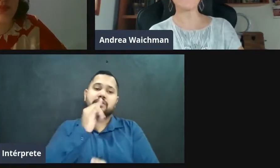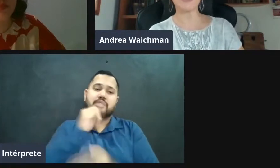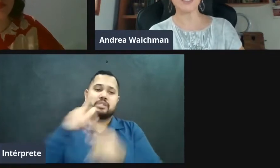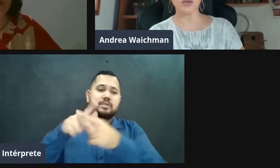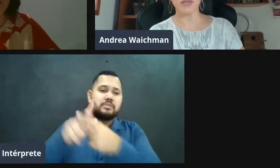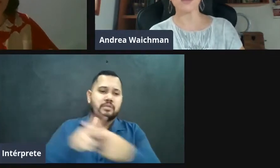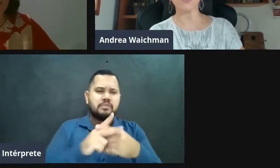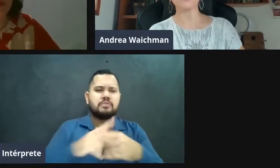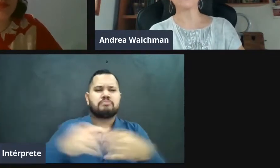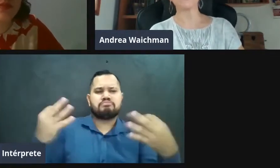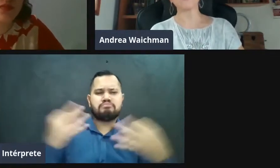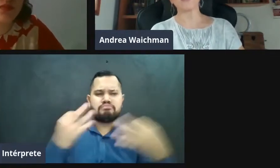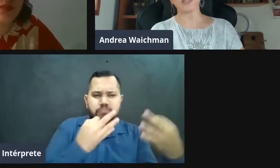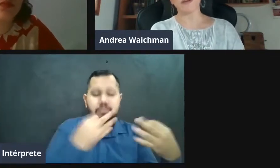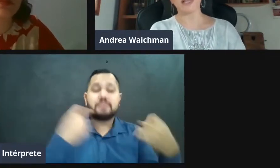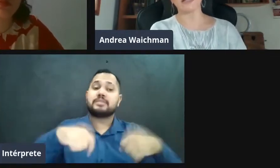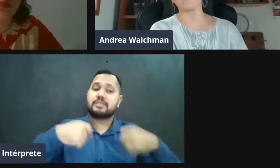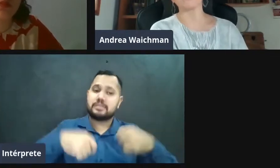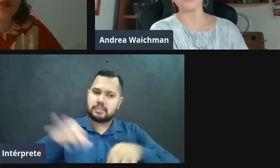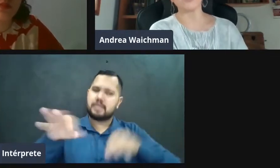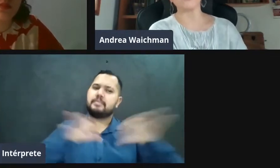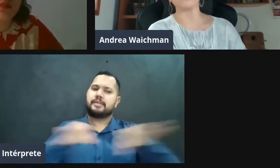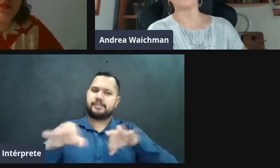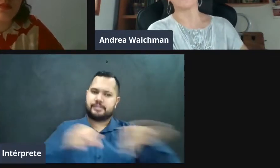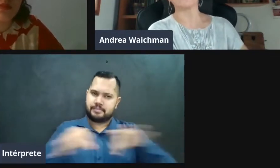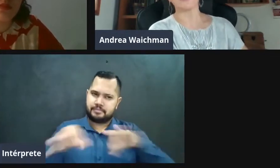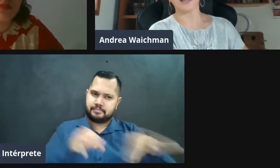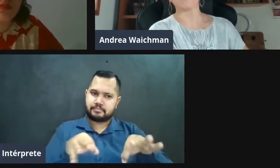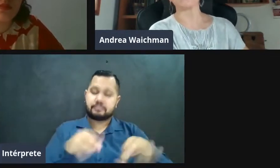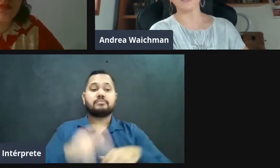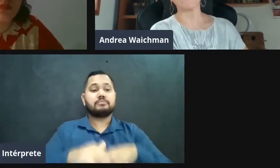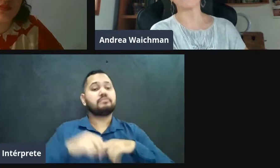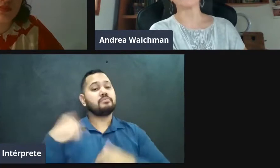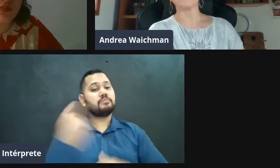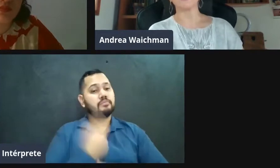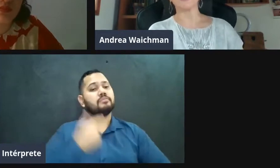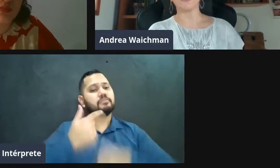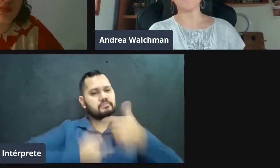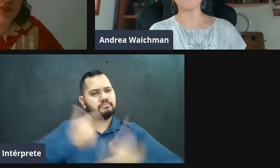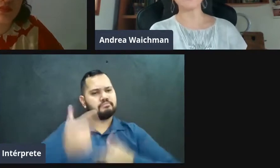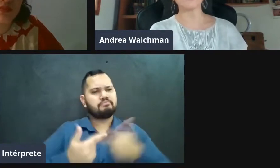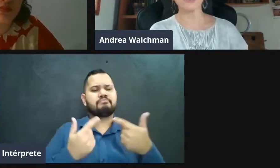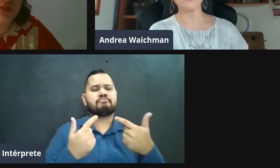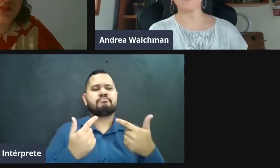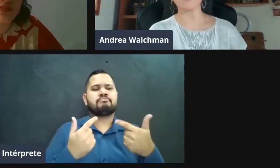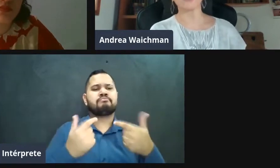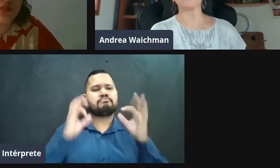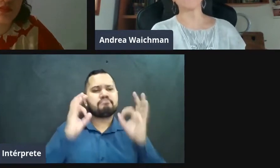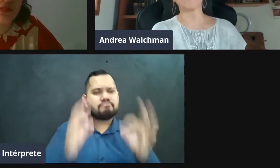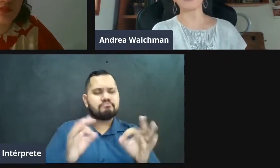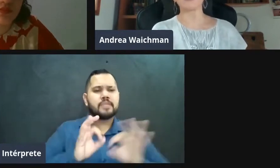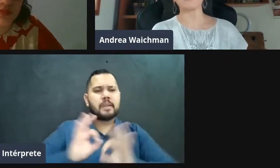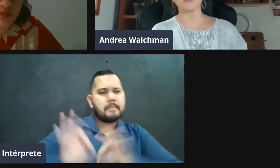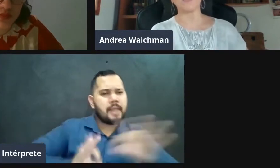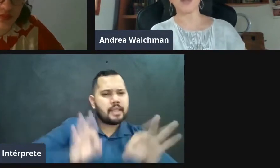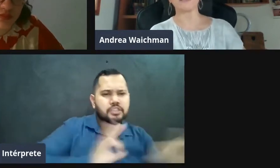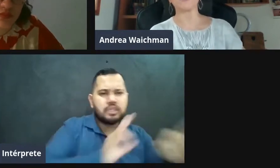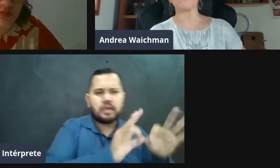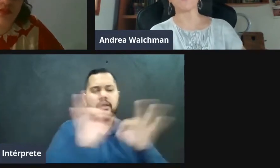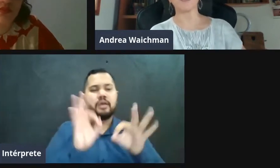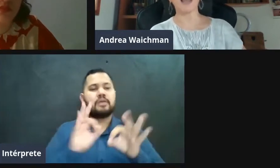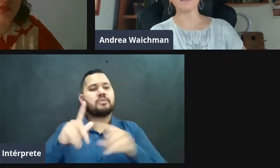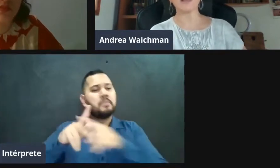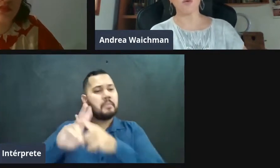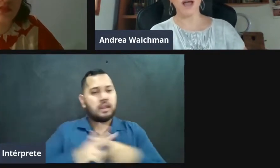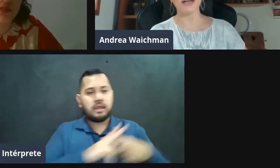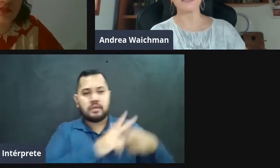infraestrutura requer planejamento. Então, nós trabalharemos no sentido de estarmos sempre, né, planejando essa manutenção para que ela seja feita